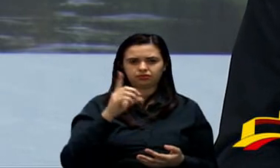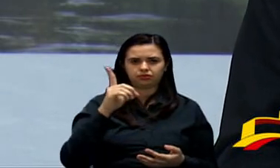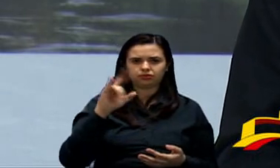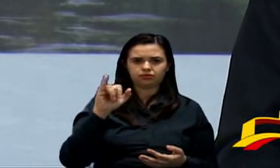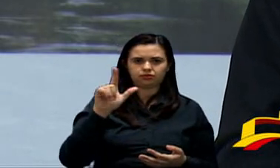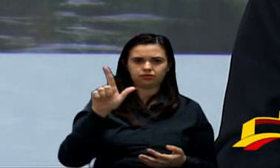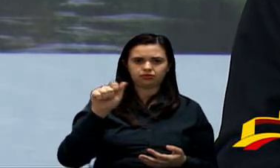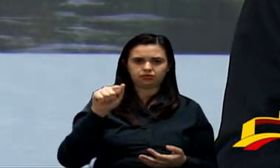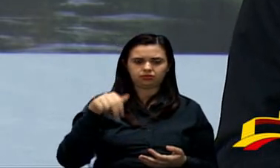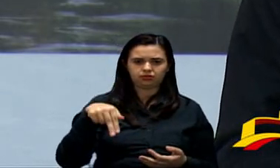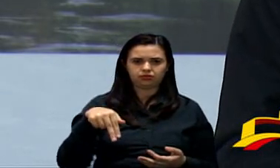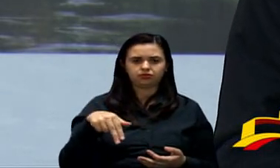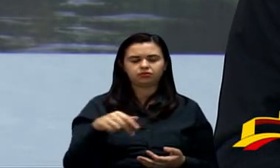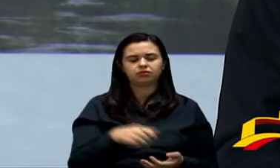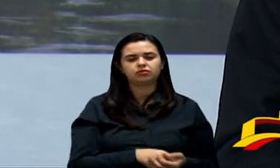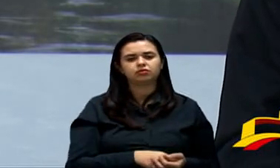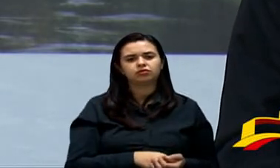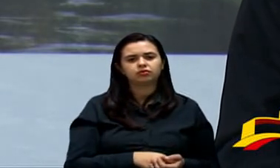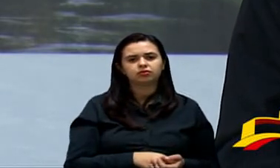outra,